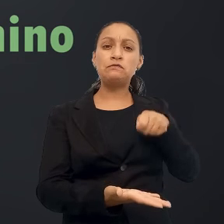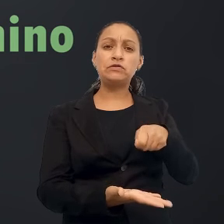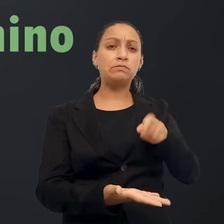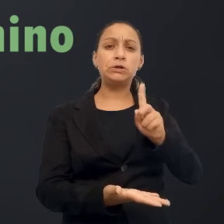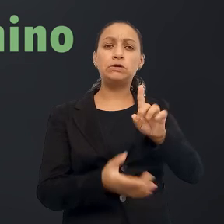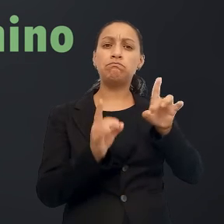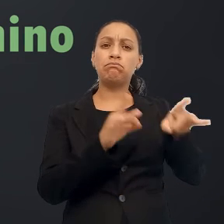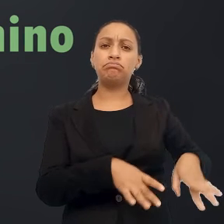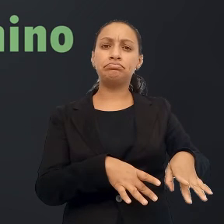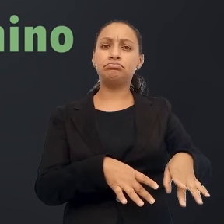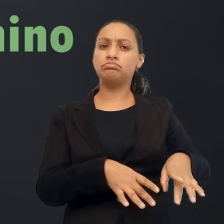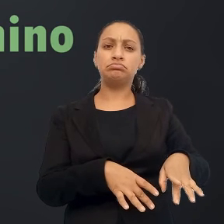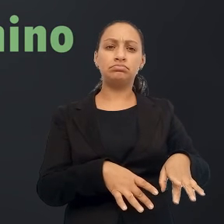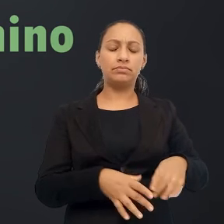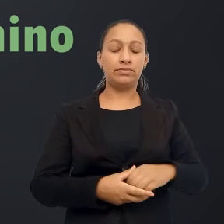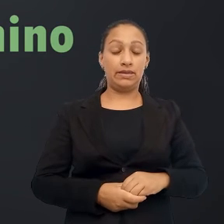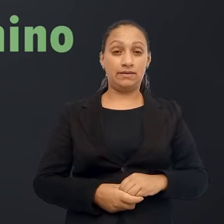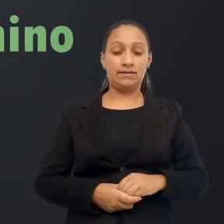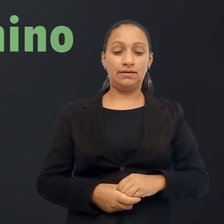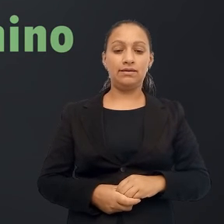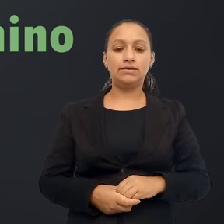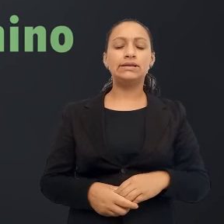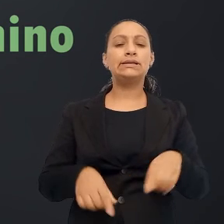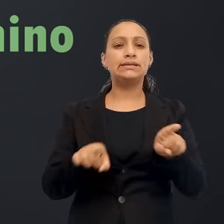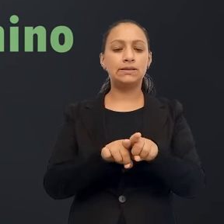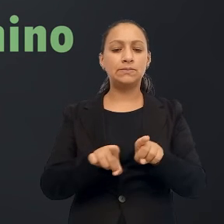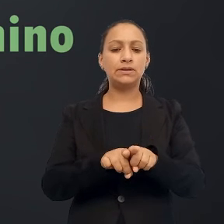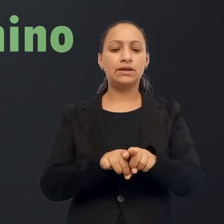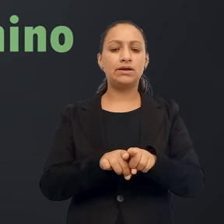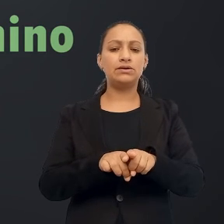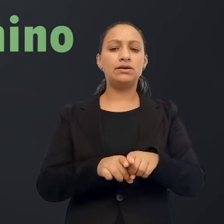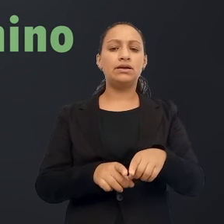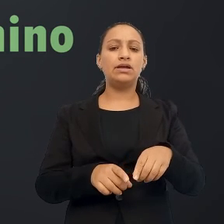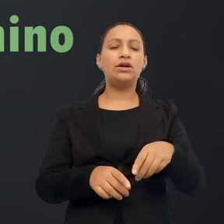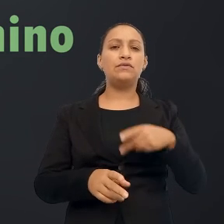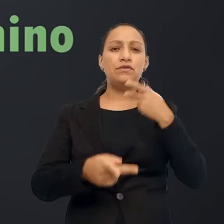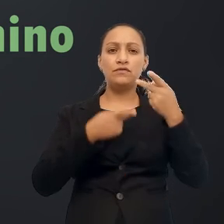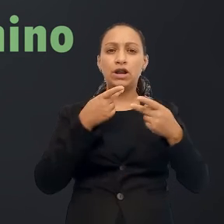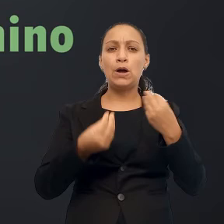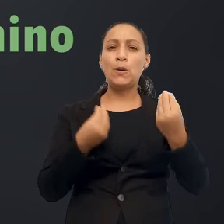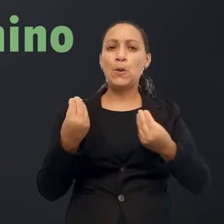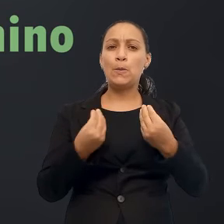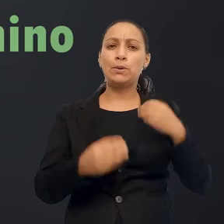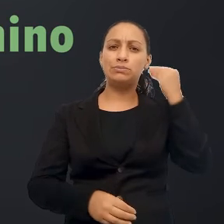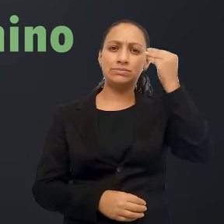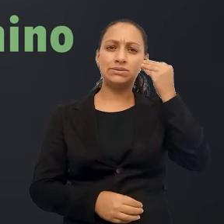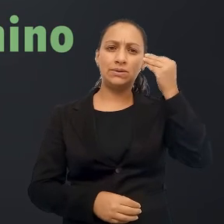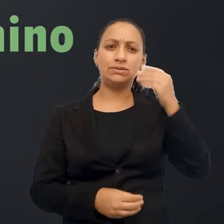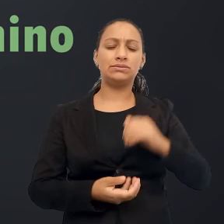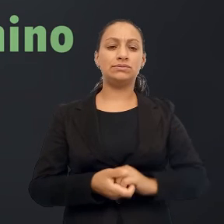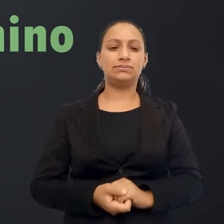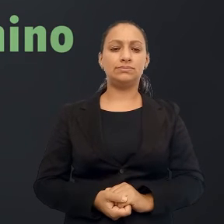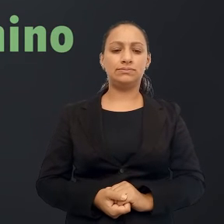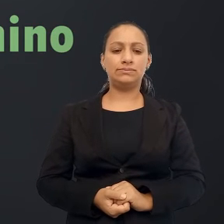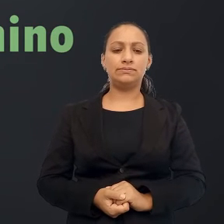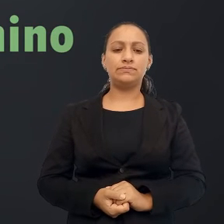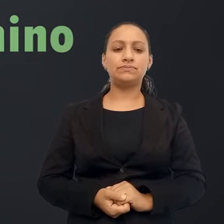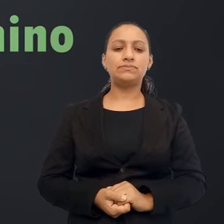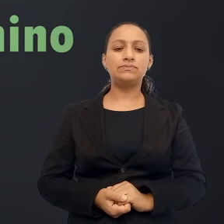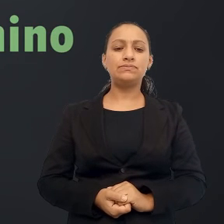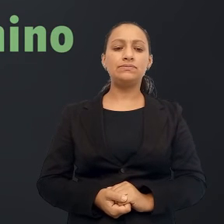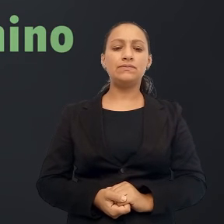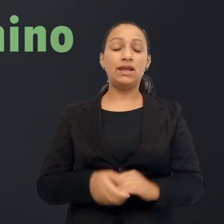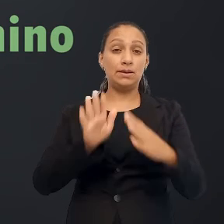De uma certa forma, e aí eu vou falar bastante como psicóloga, Eu acho que as pessoas, esse